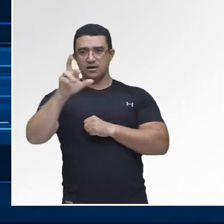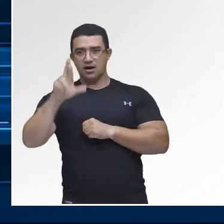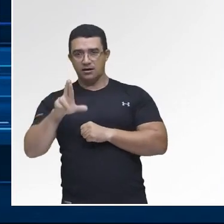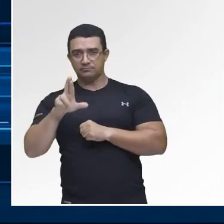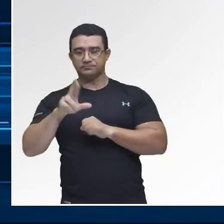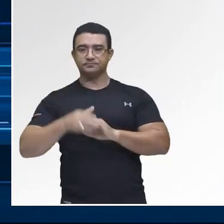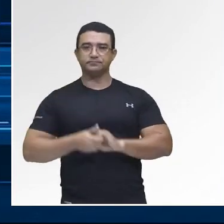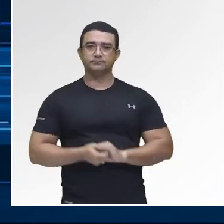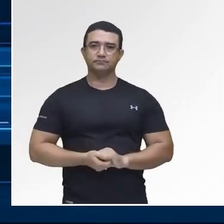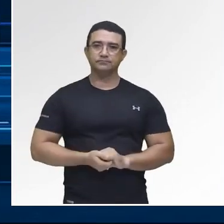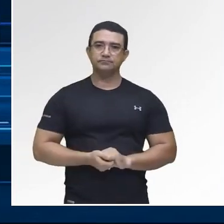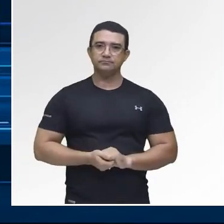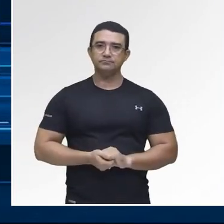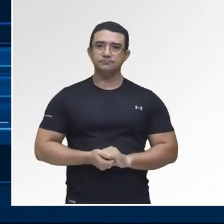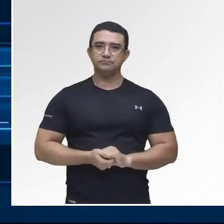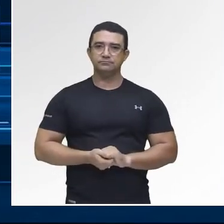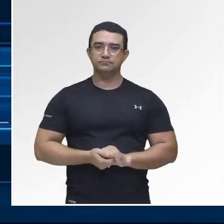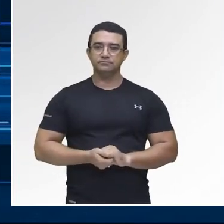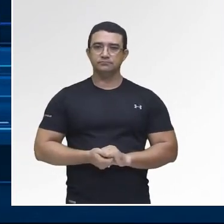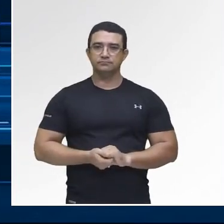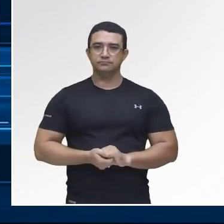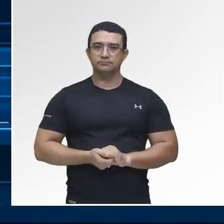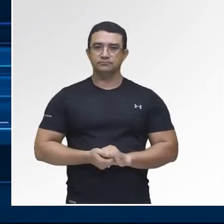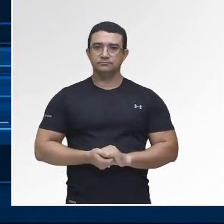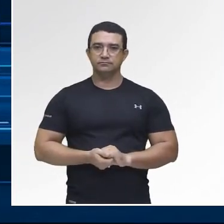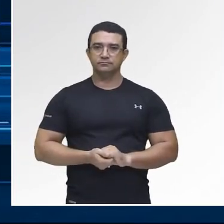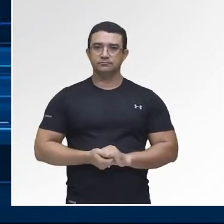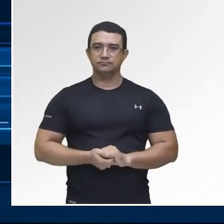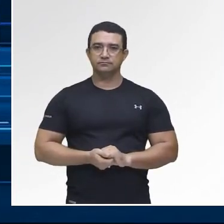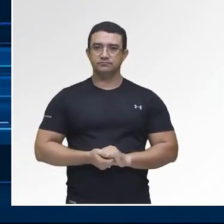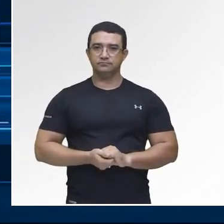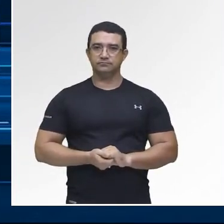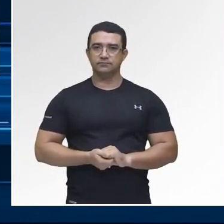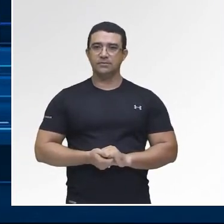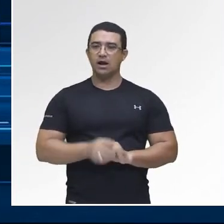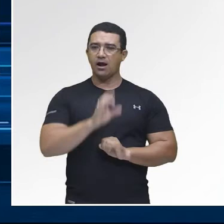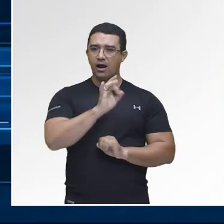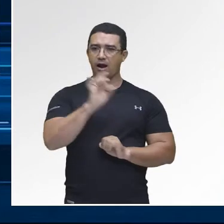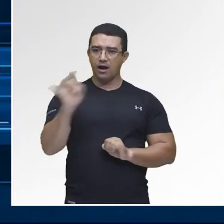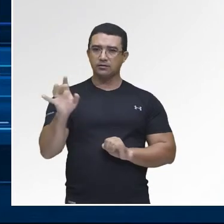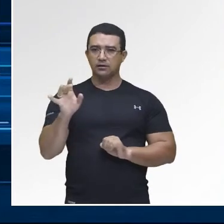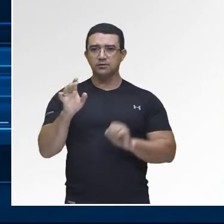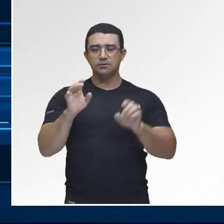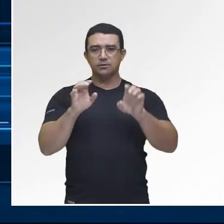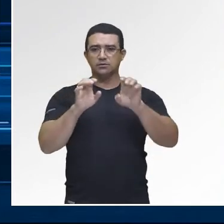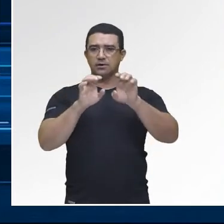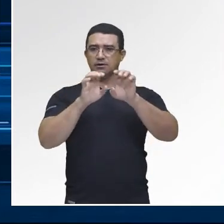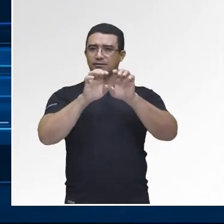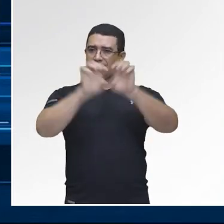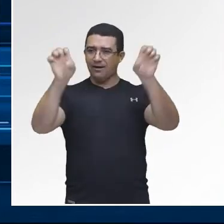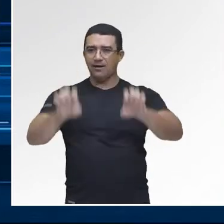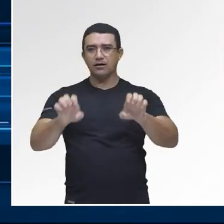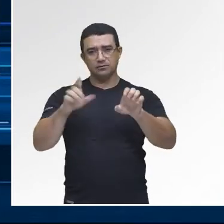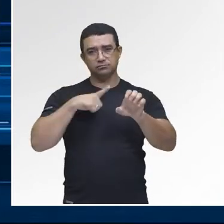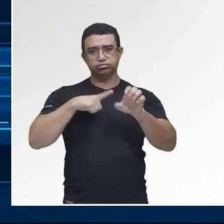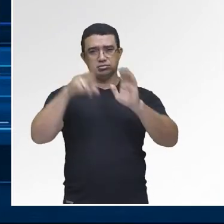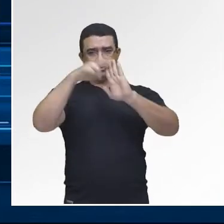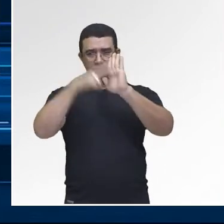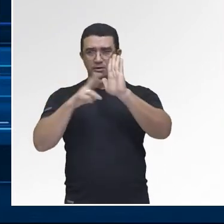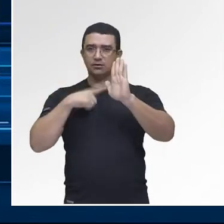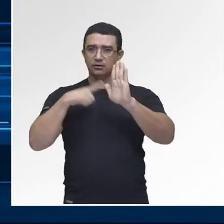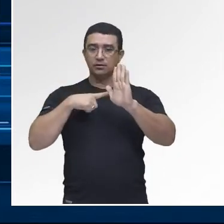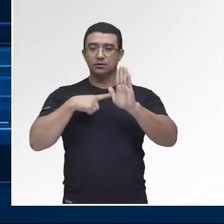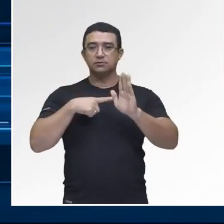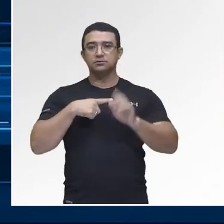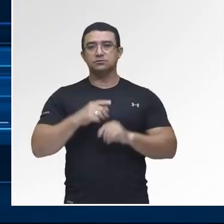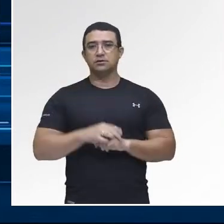nós estamos vendo, permanece dessa forma, permanece essa regra. É o verbo auxiliar have, or has, quando for